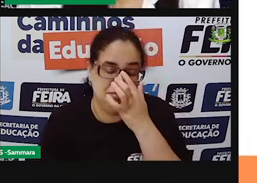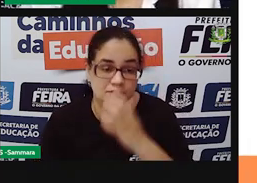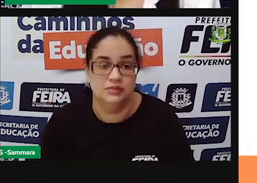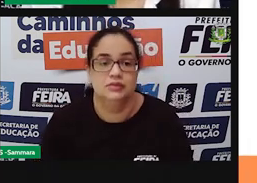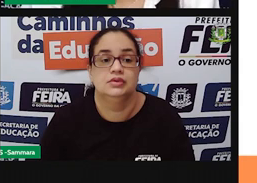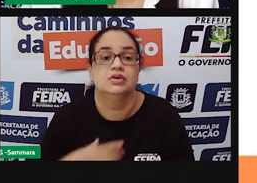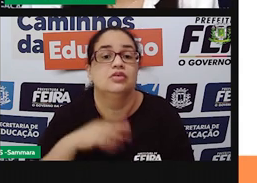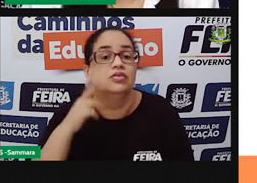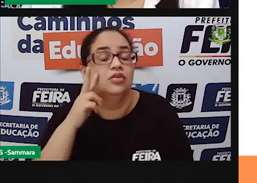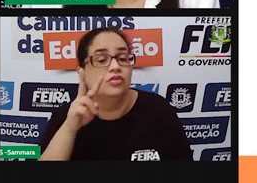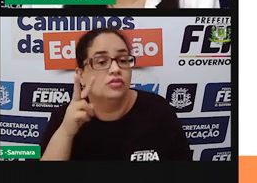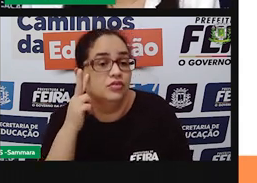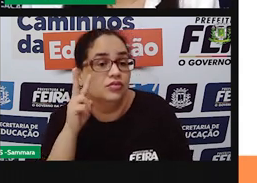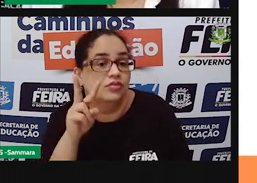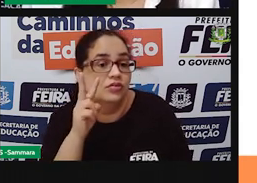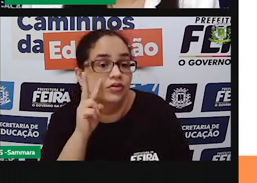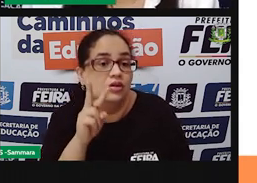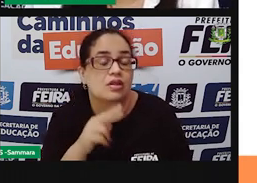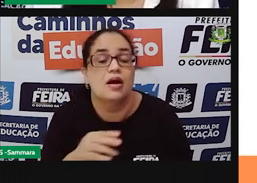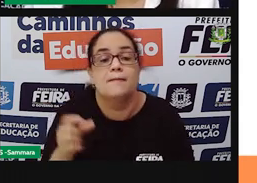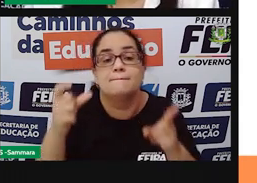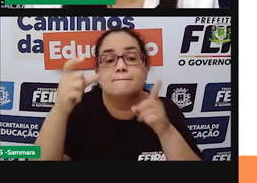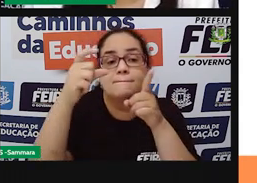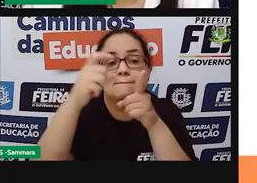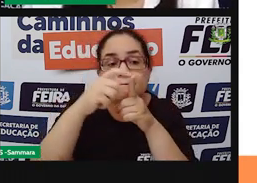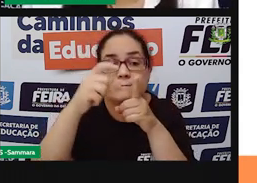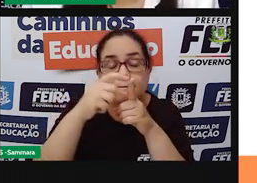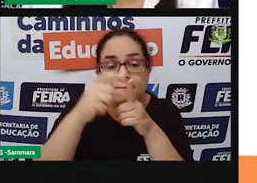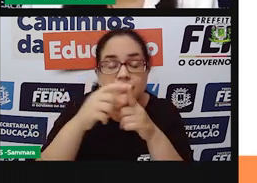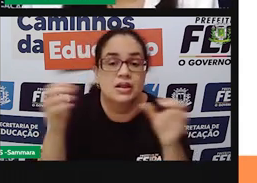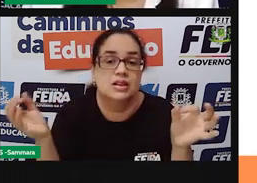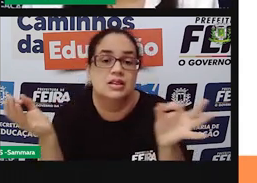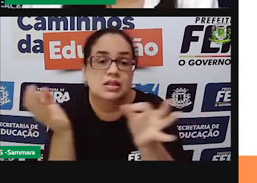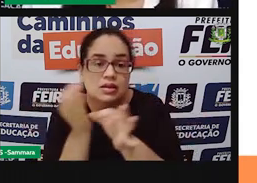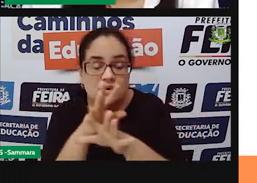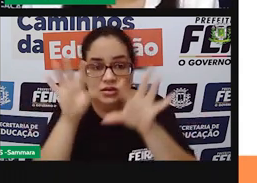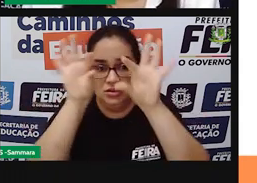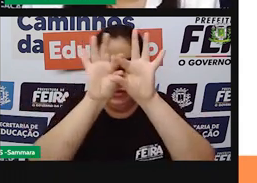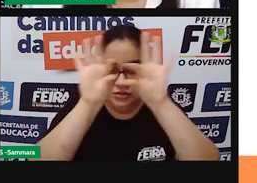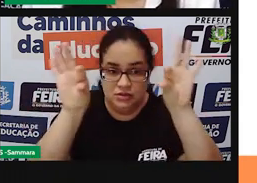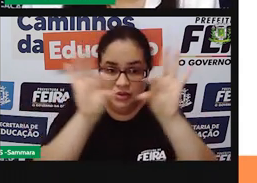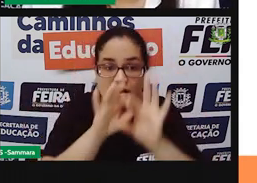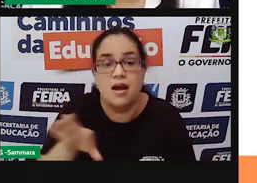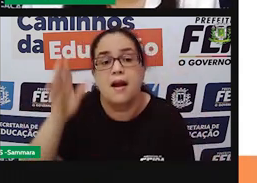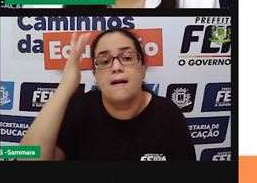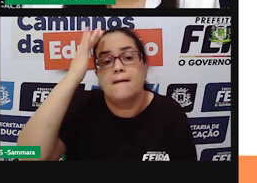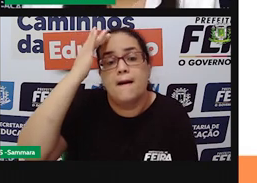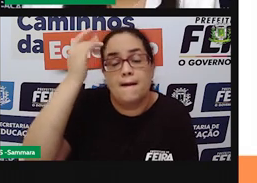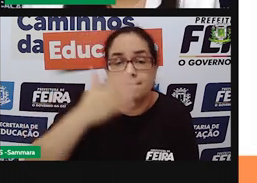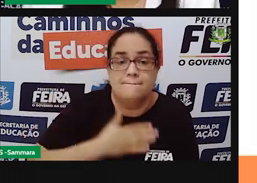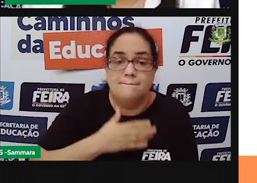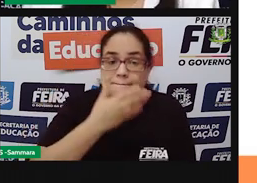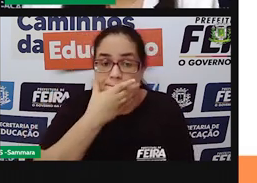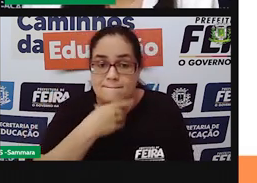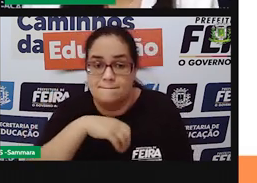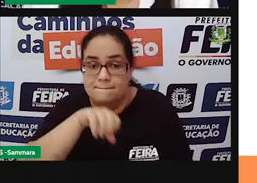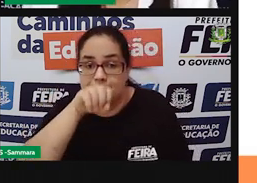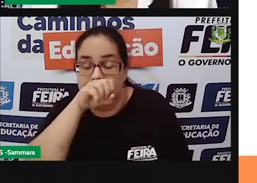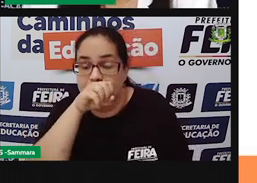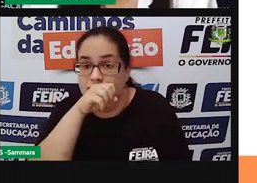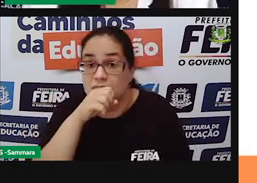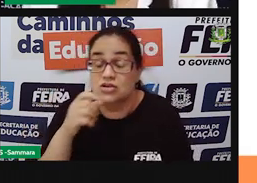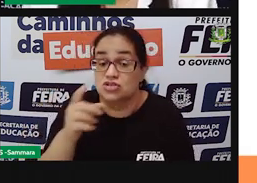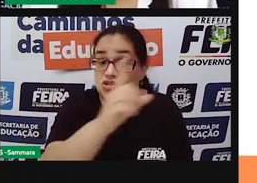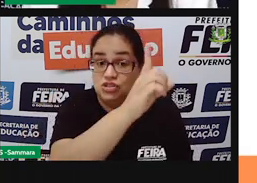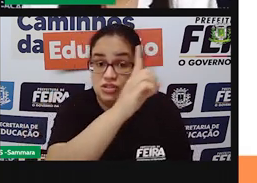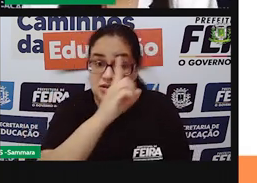E a gente vai ver agora a utilização de palavras com essa terminação nas frases. Amanhã os meus pais